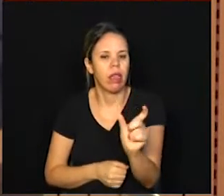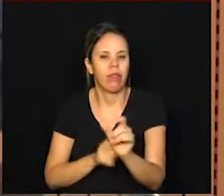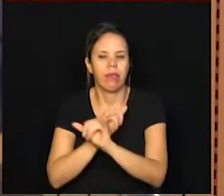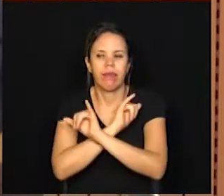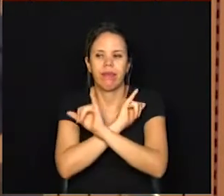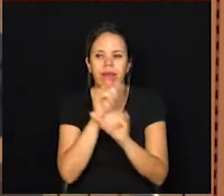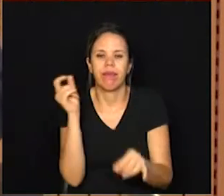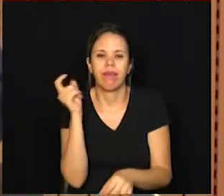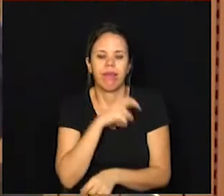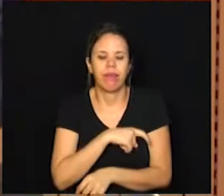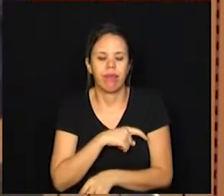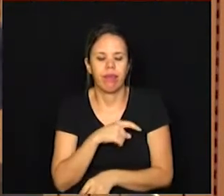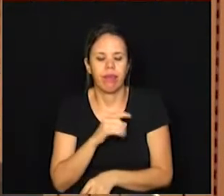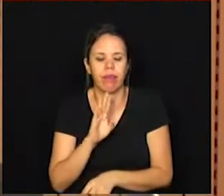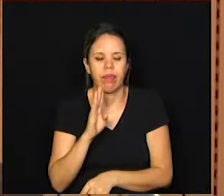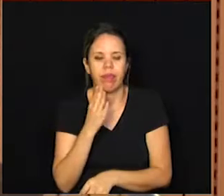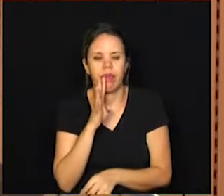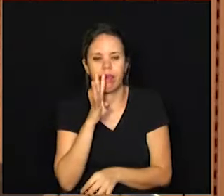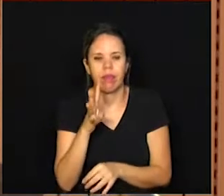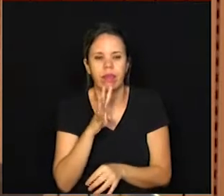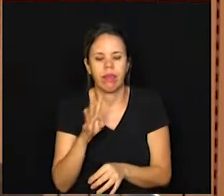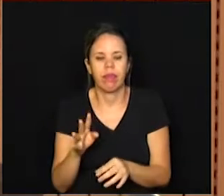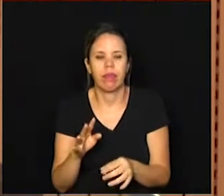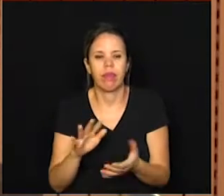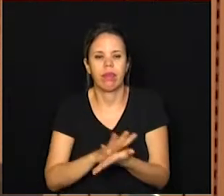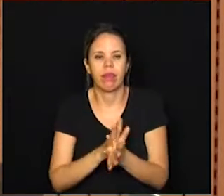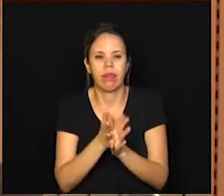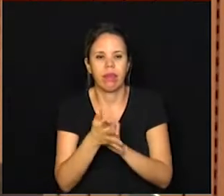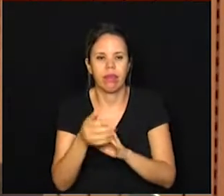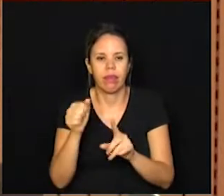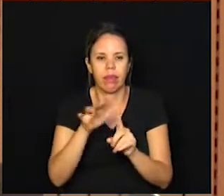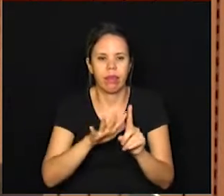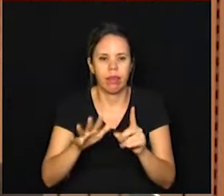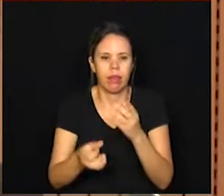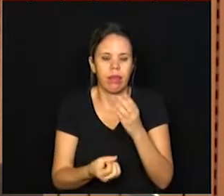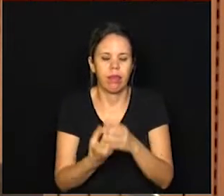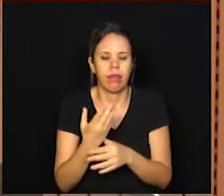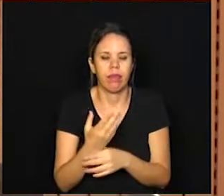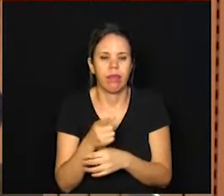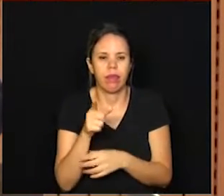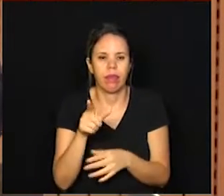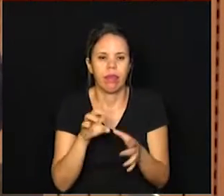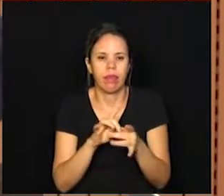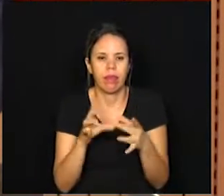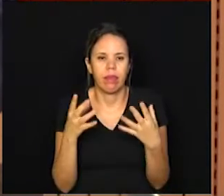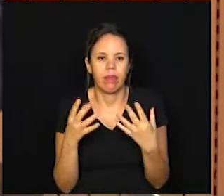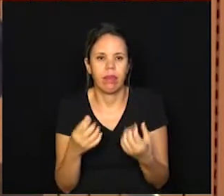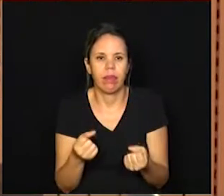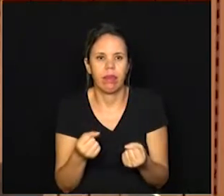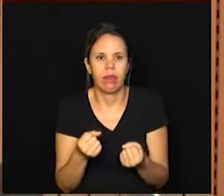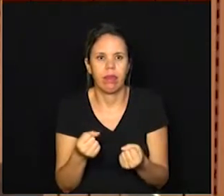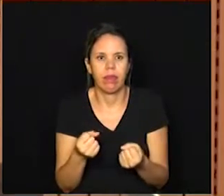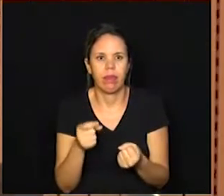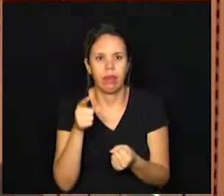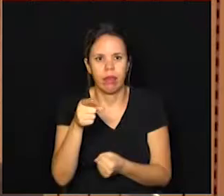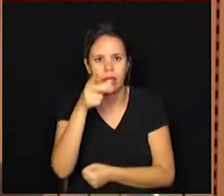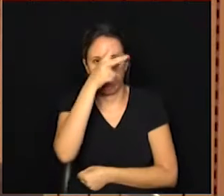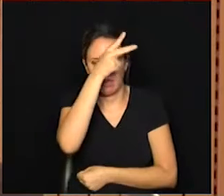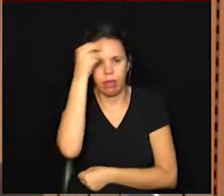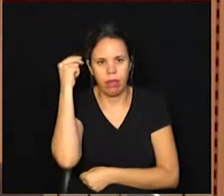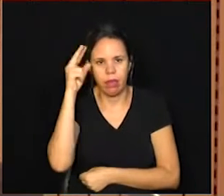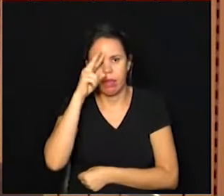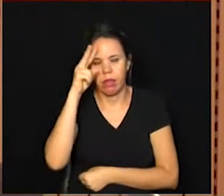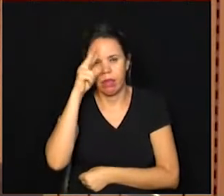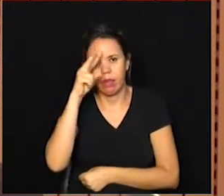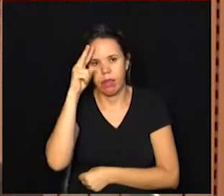todos os danos que ele pode causar para a nossa sociedade. Se o senhor me permite, prefeito, o senhor que é amante da